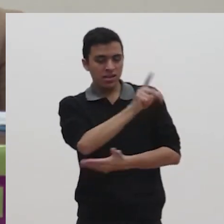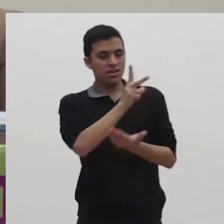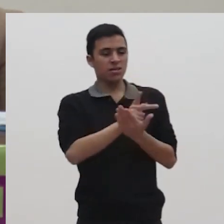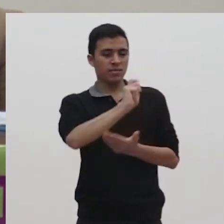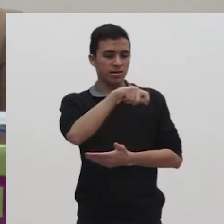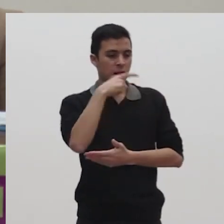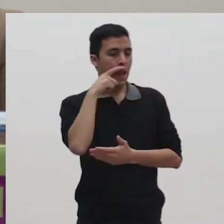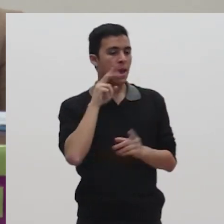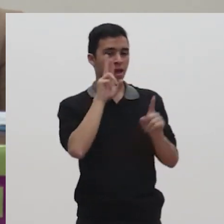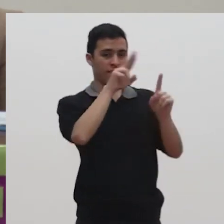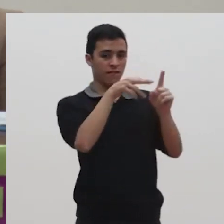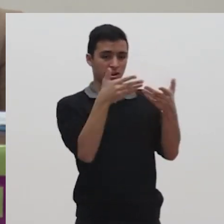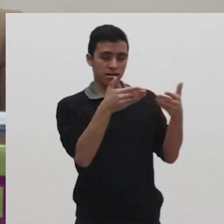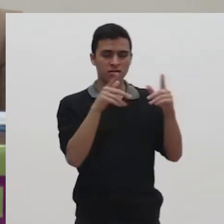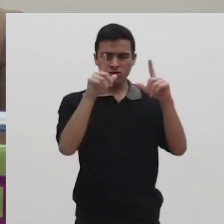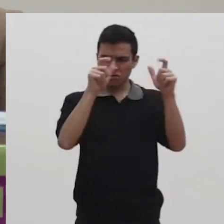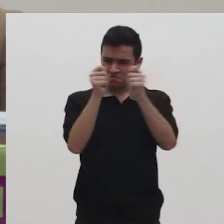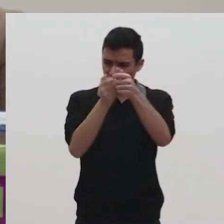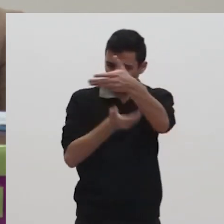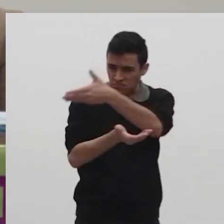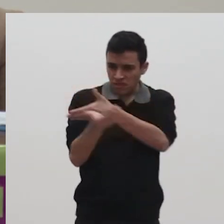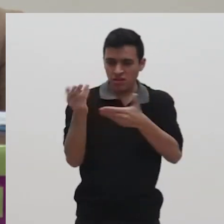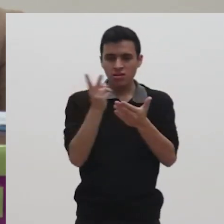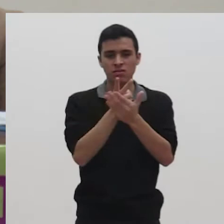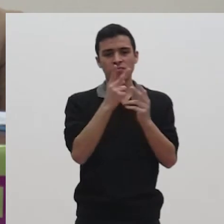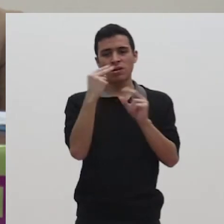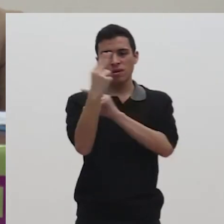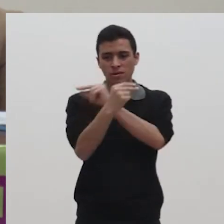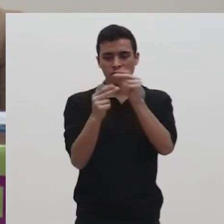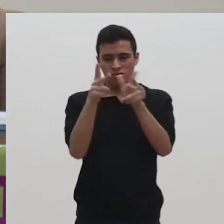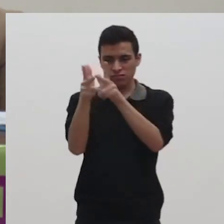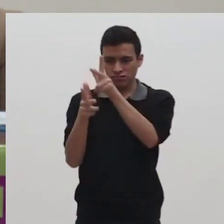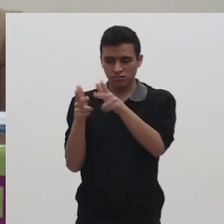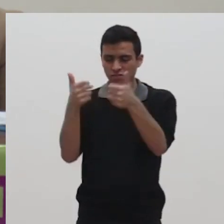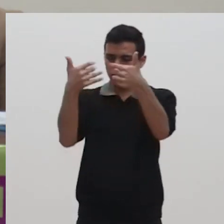exatamente esse sinal. Tiramos fotos, conversamos bastante,